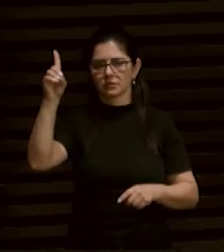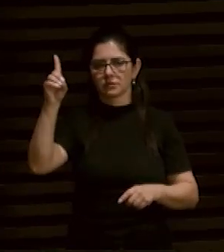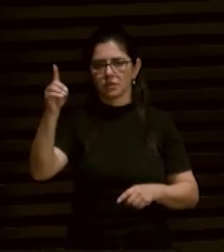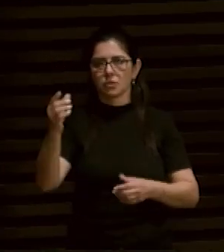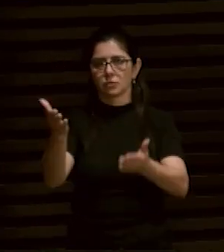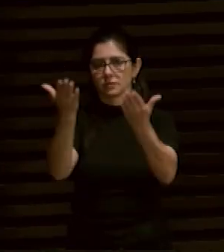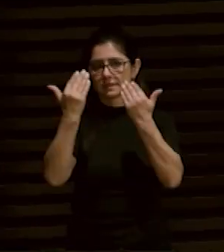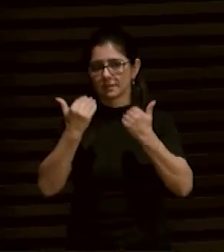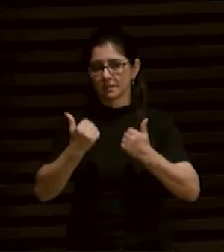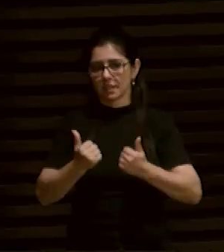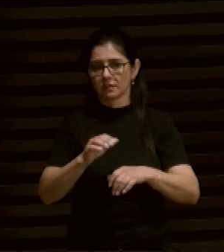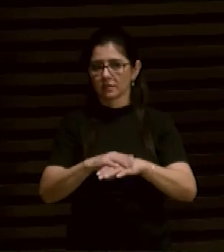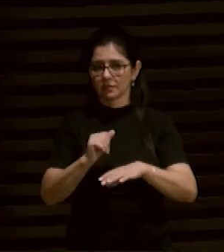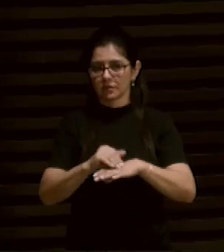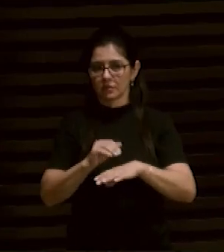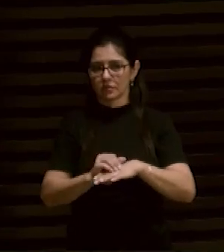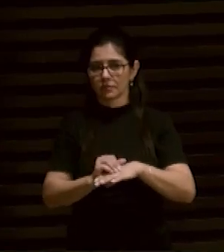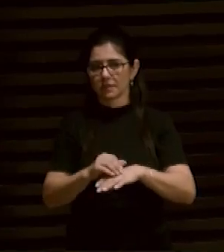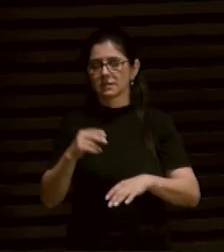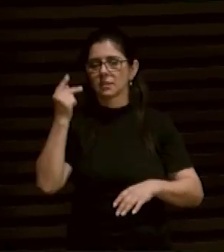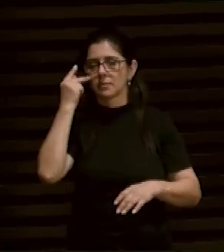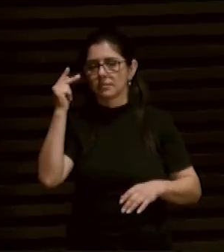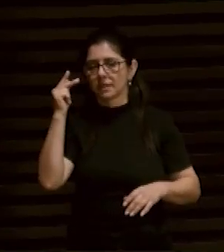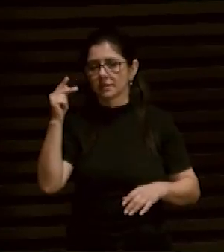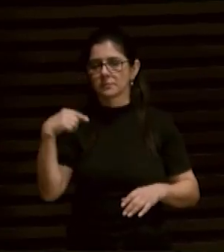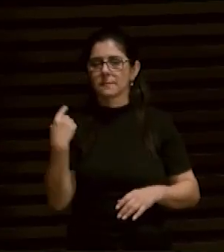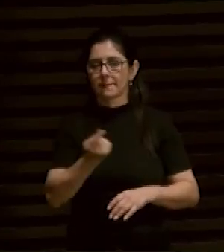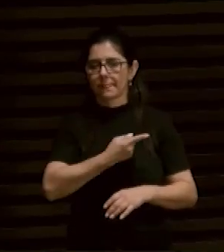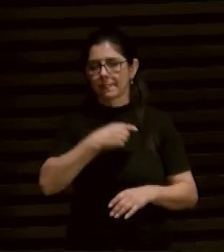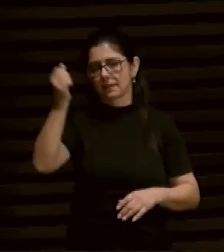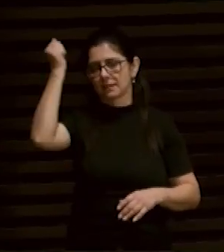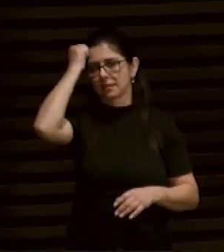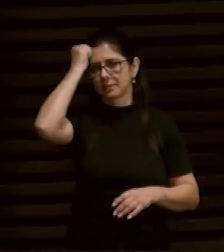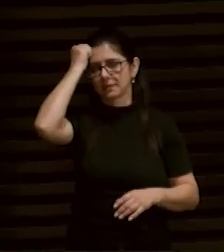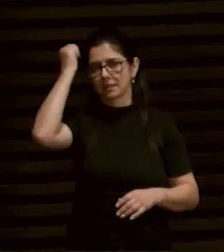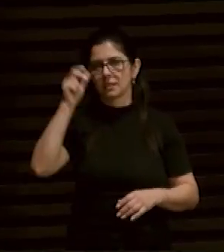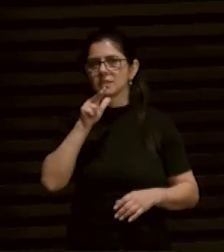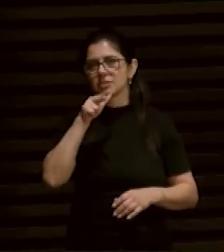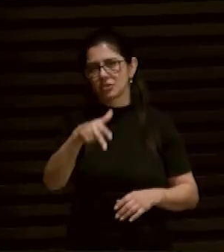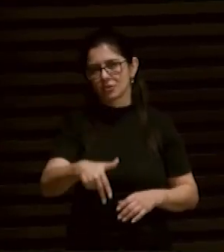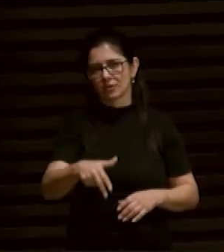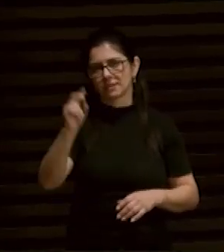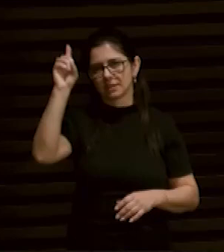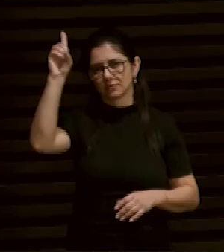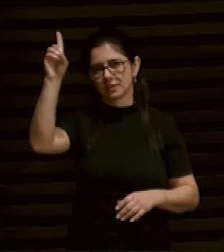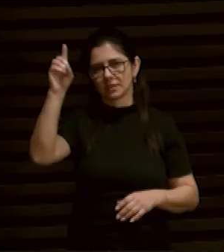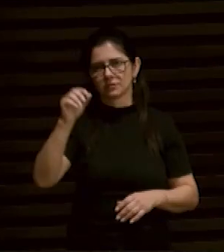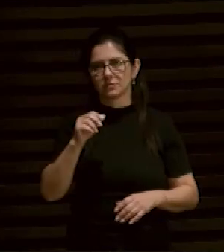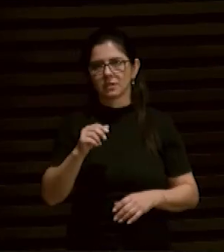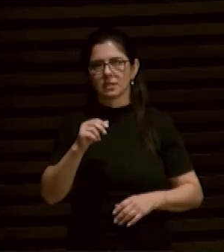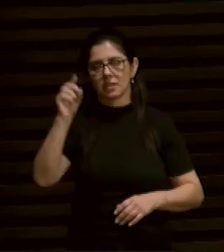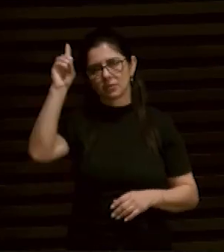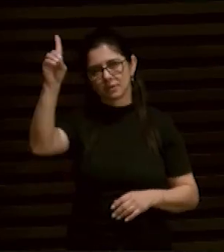nos chama, irmãos, a nos arrependermos. Então aprendemos também com Jonas que Deus é um Deus de segundas chances.